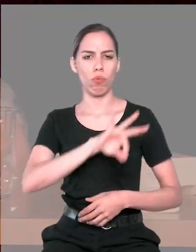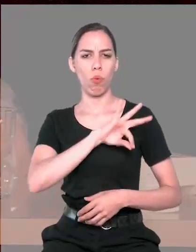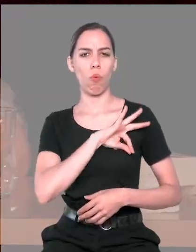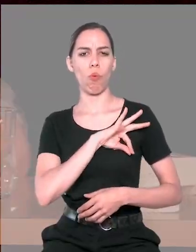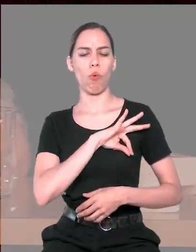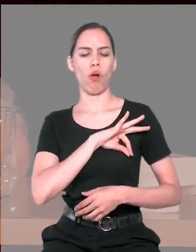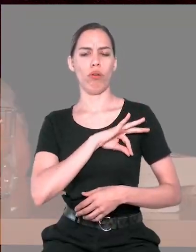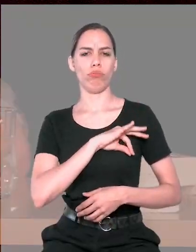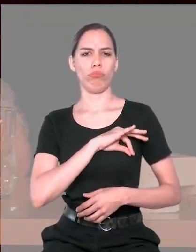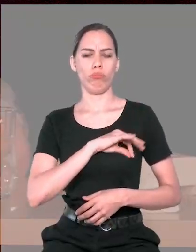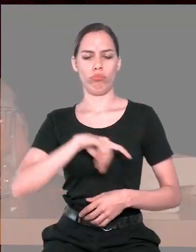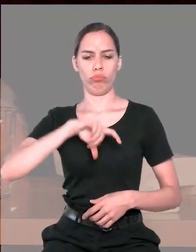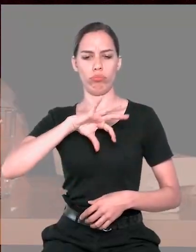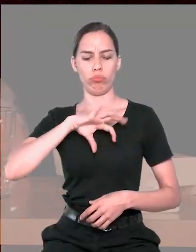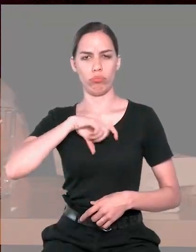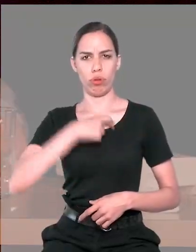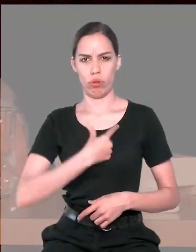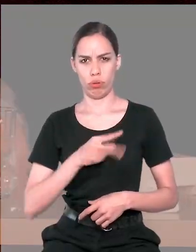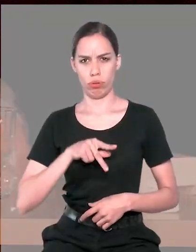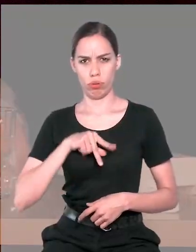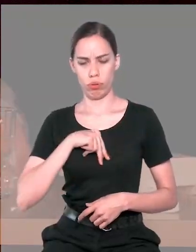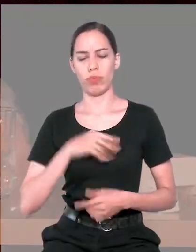Estado, né? 3 dias de luta oficial.